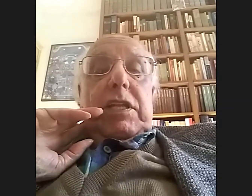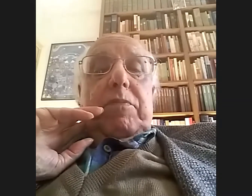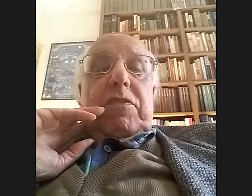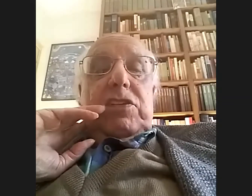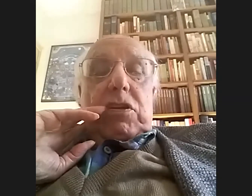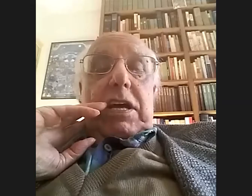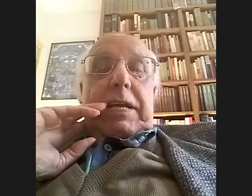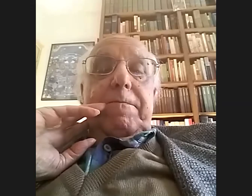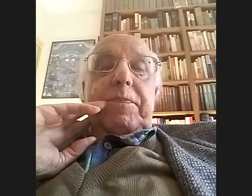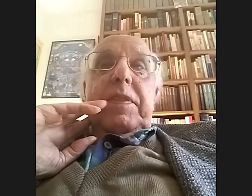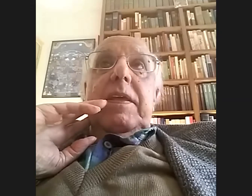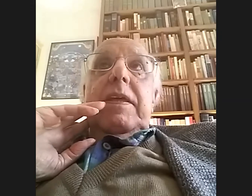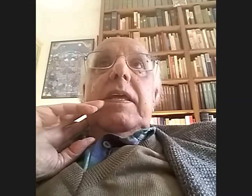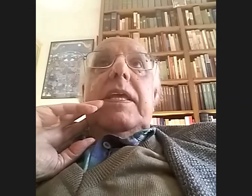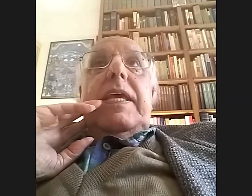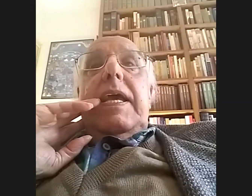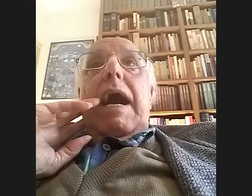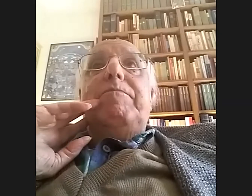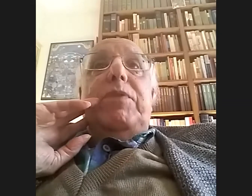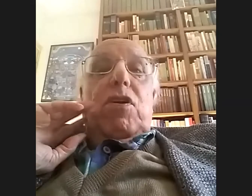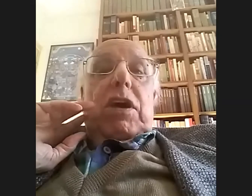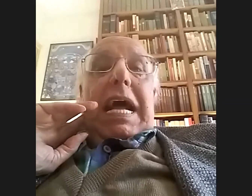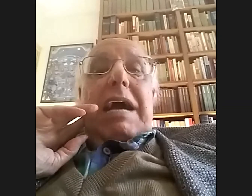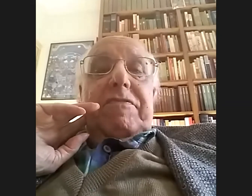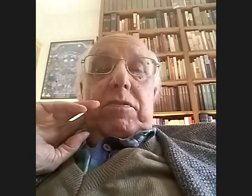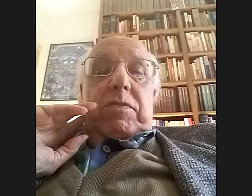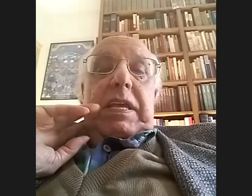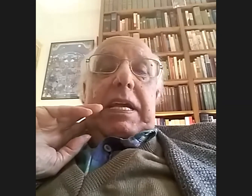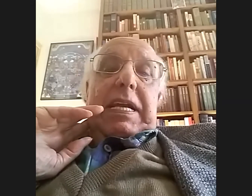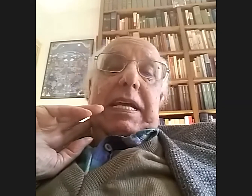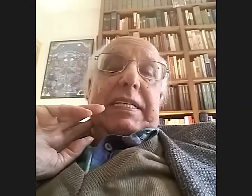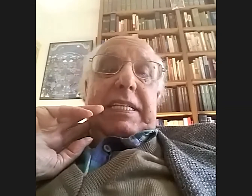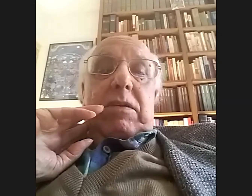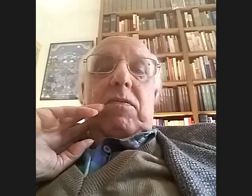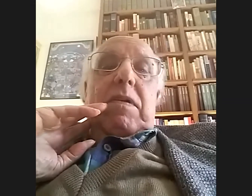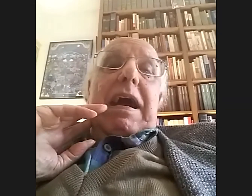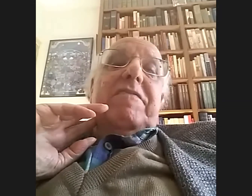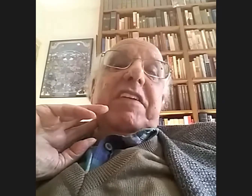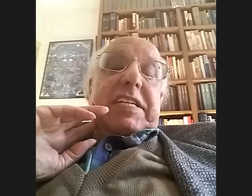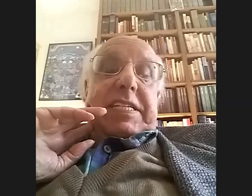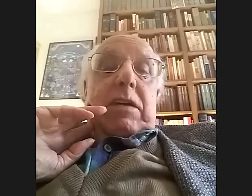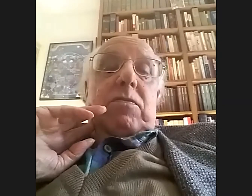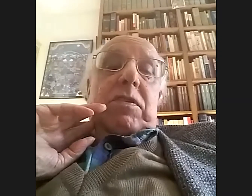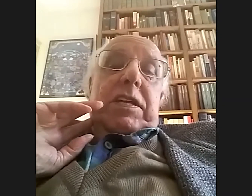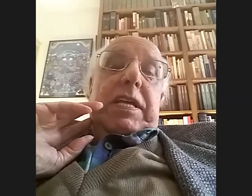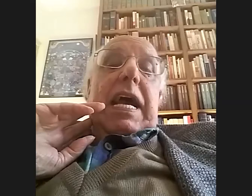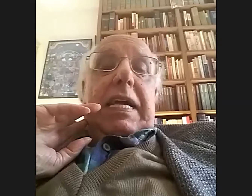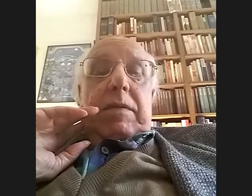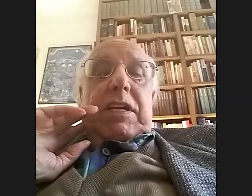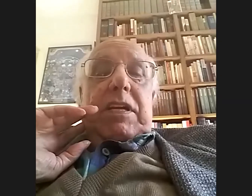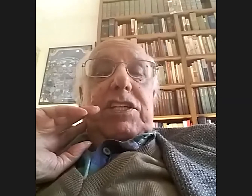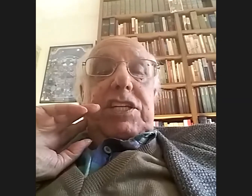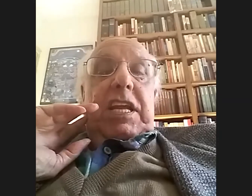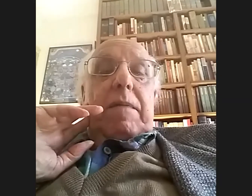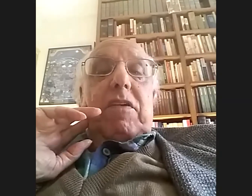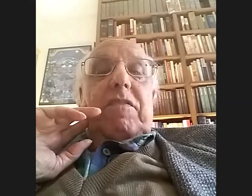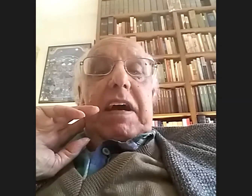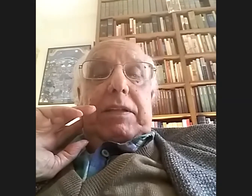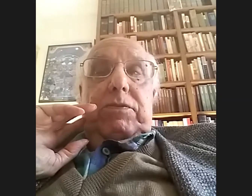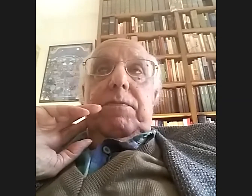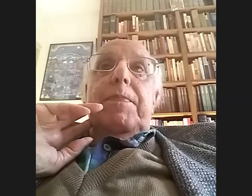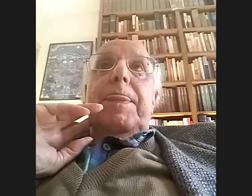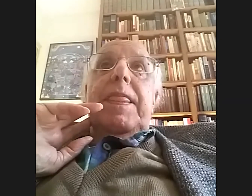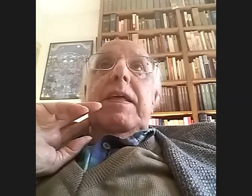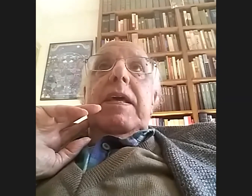na medida provisória, que a pioravam em relação à versão que a Câmara tinha